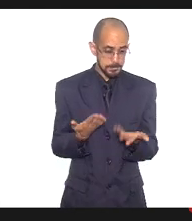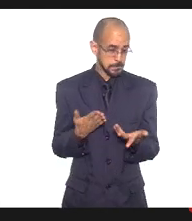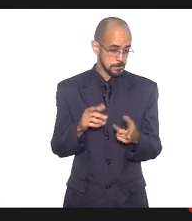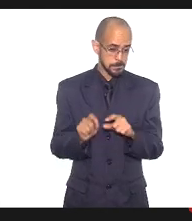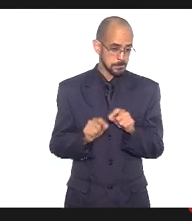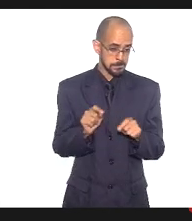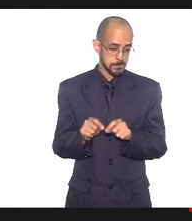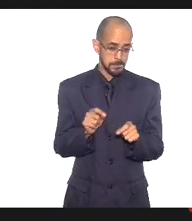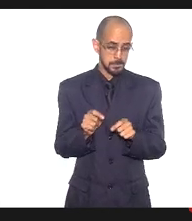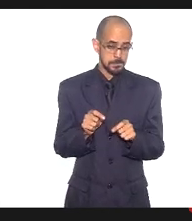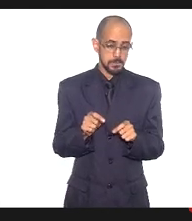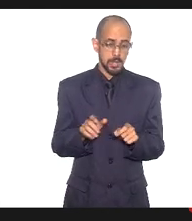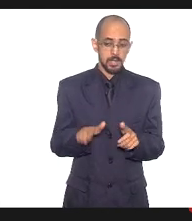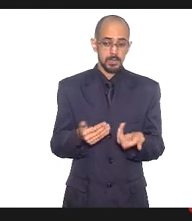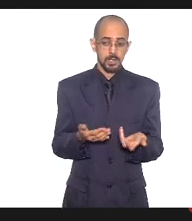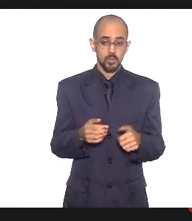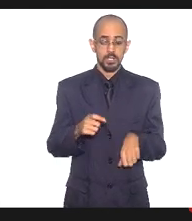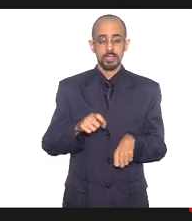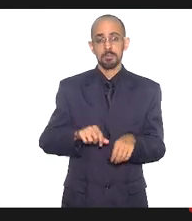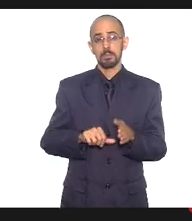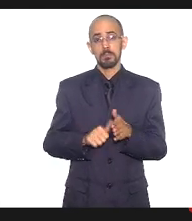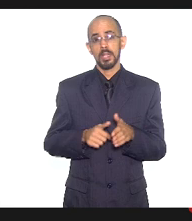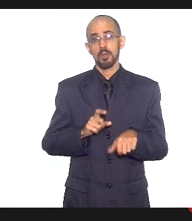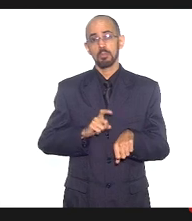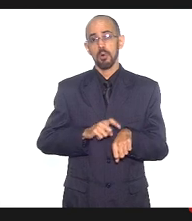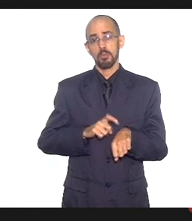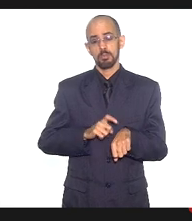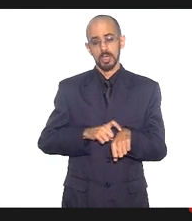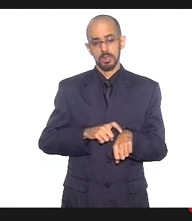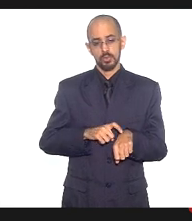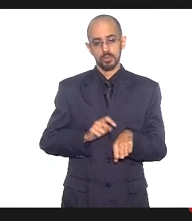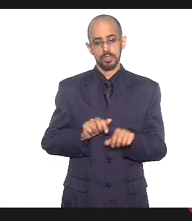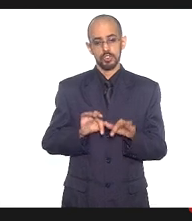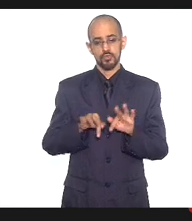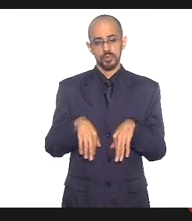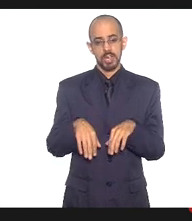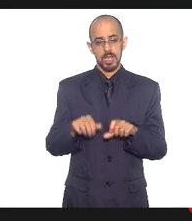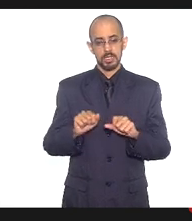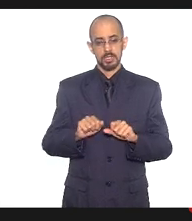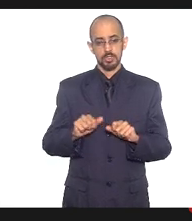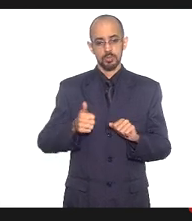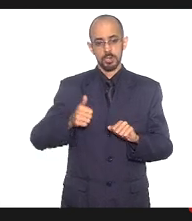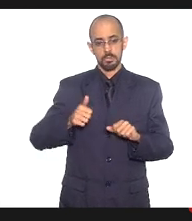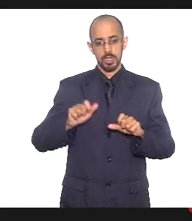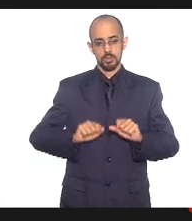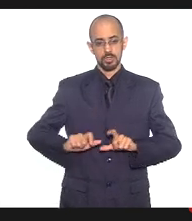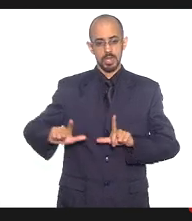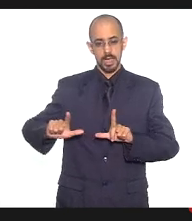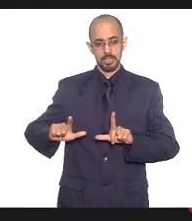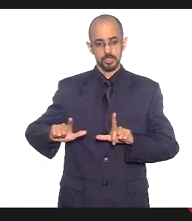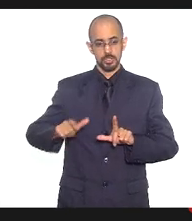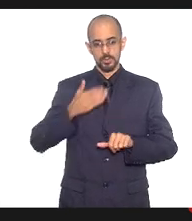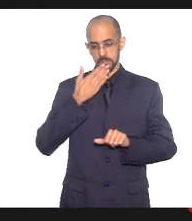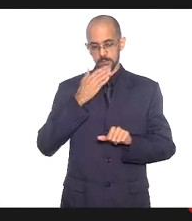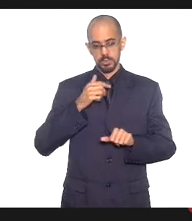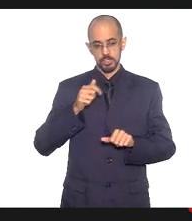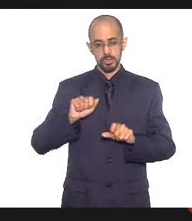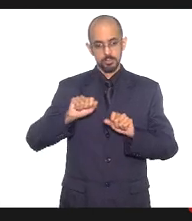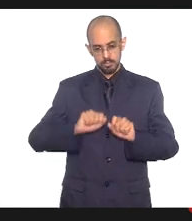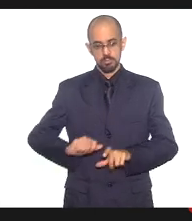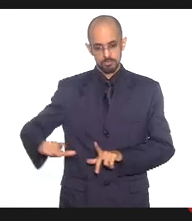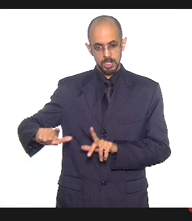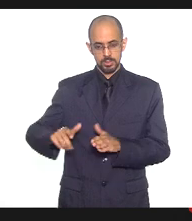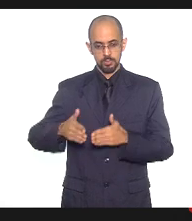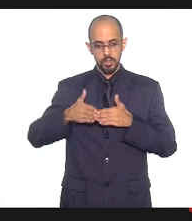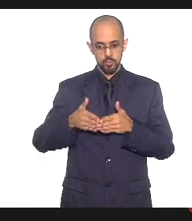agora aqui nesse primeiro momento esgotando o tema do primeiro slide, e aí eu gostaria de solicitar o Mauro aí que passe para o próximo